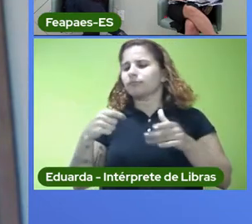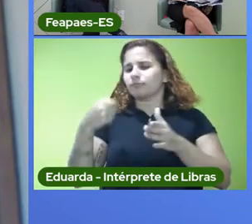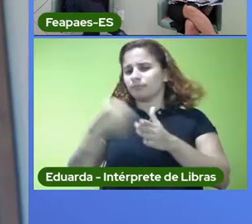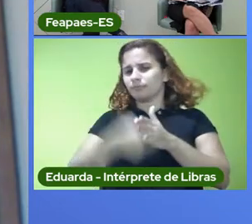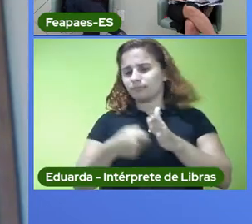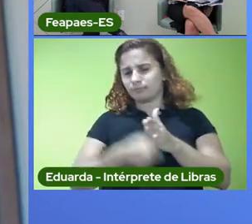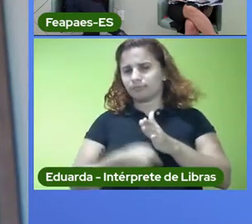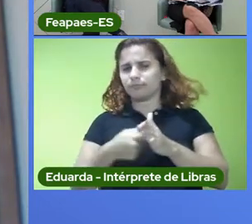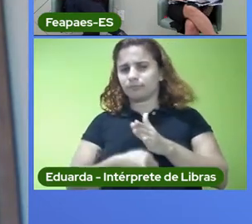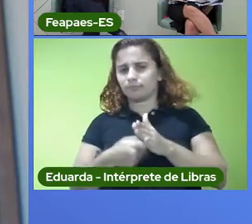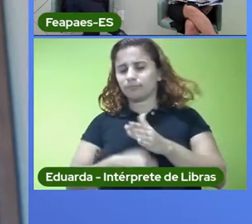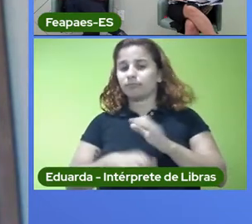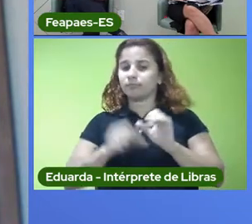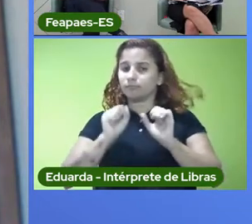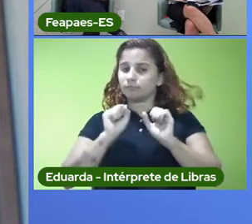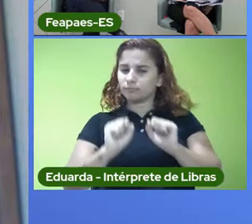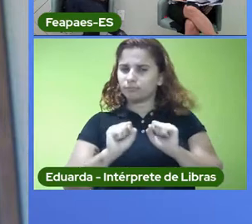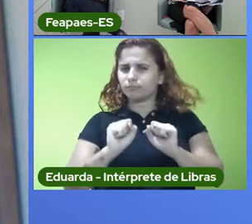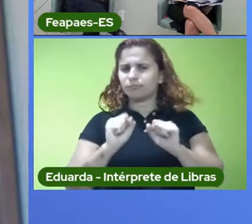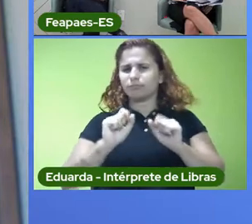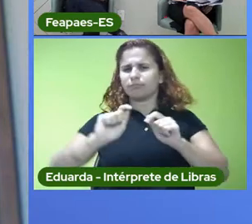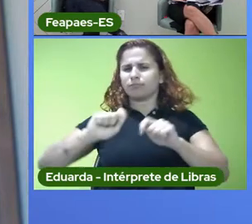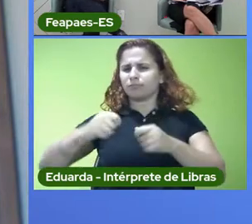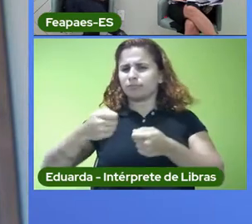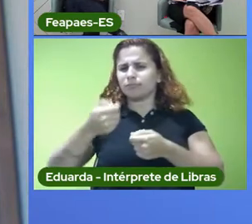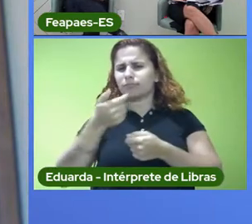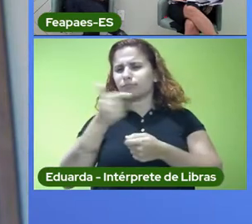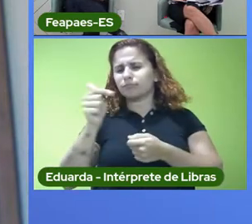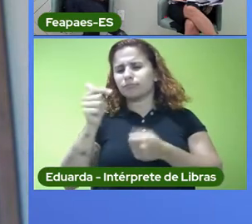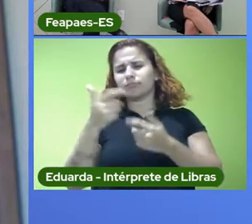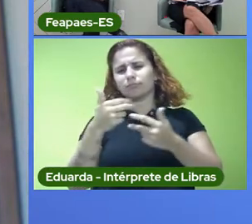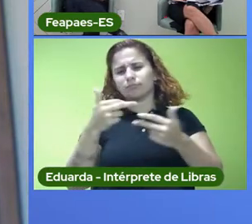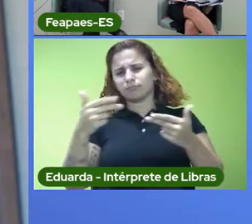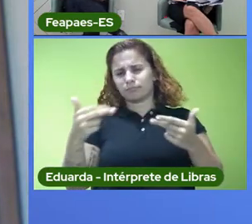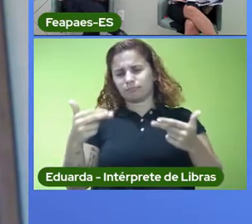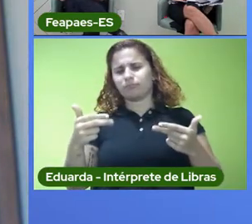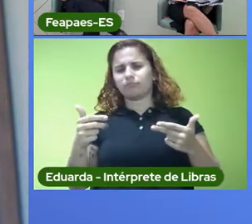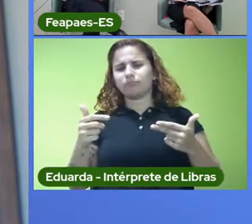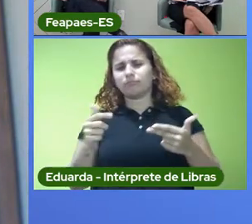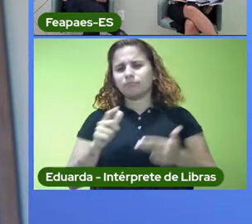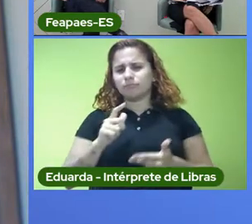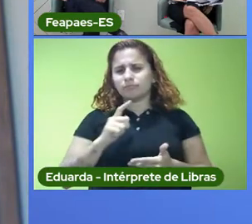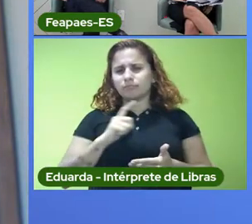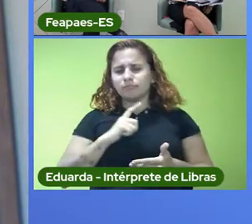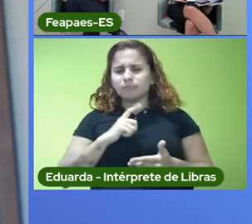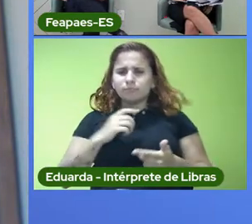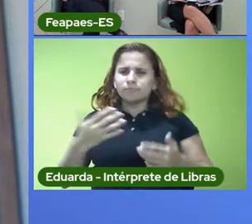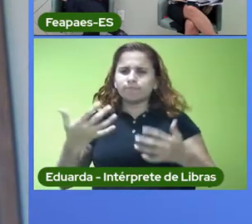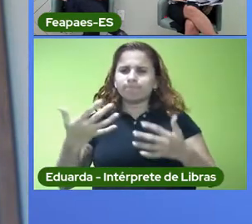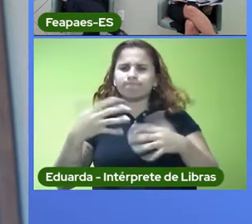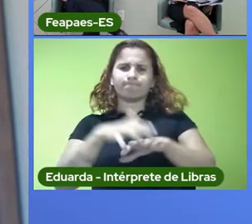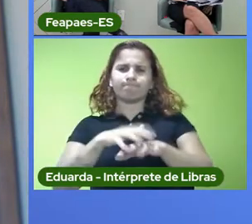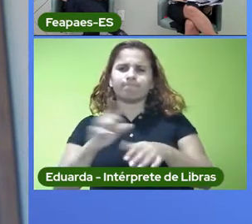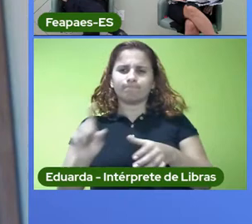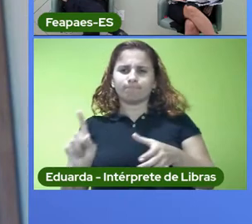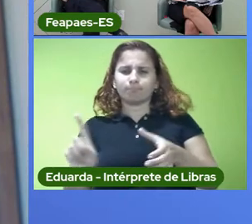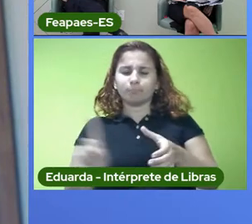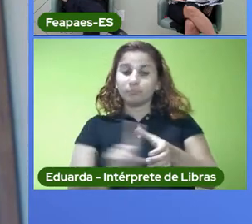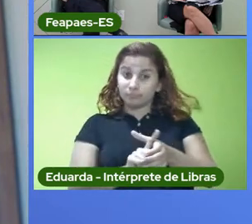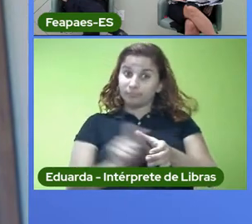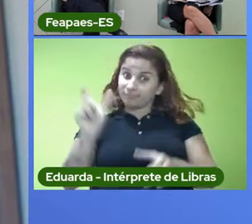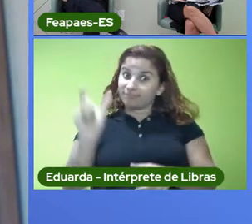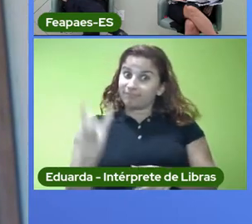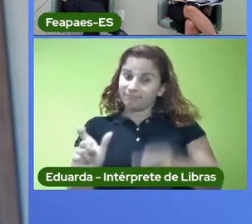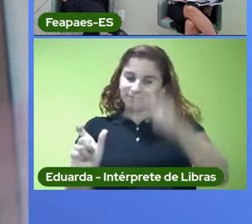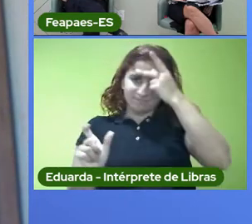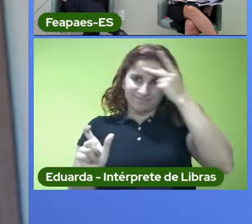pode desencadear vários outros processos, né, aí de inserções no mundo para essa pessoa. Então, tudo